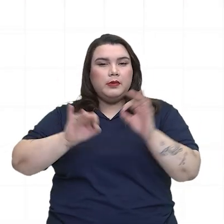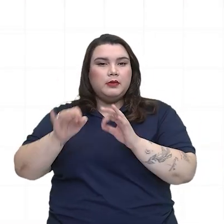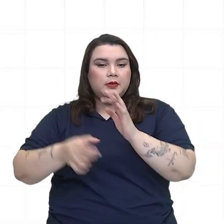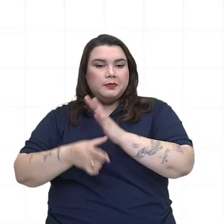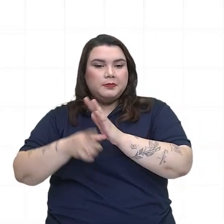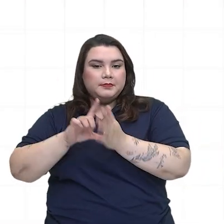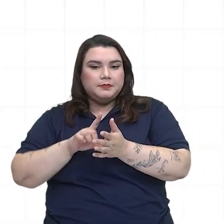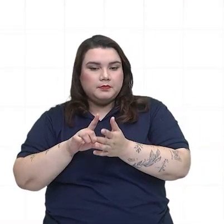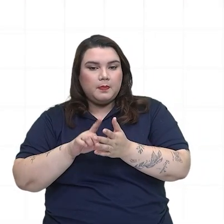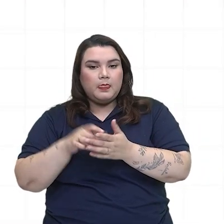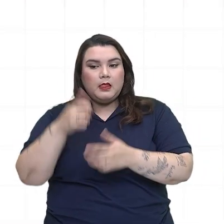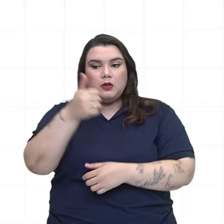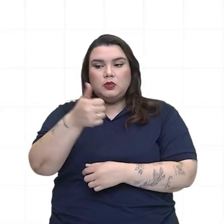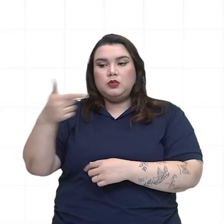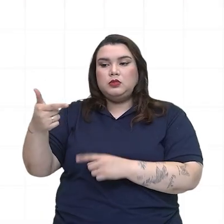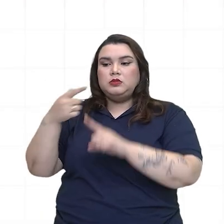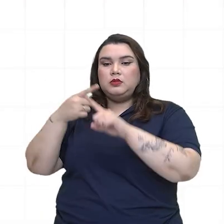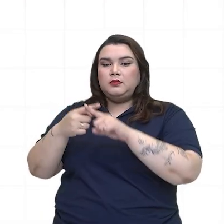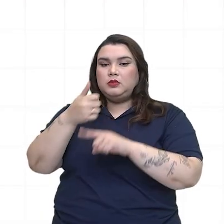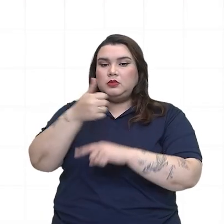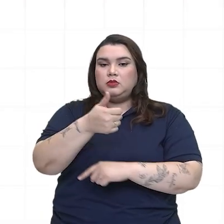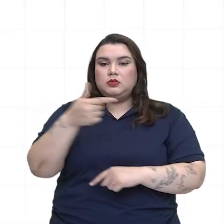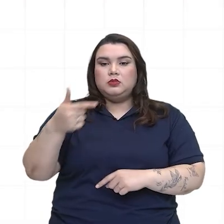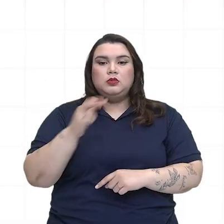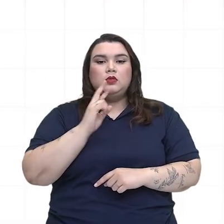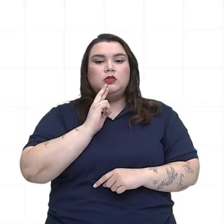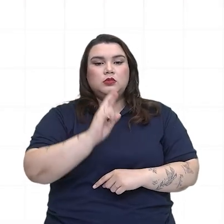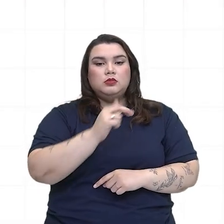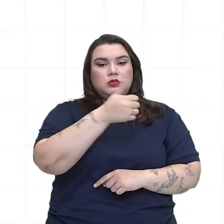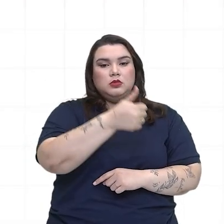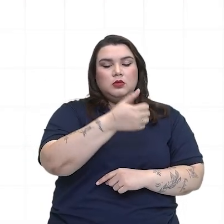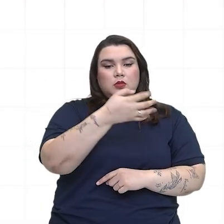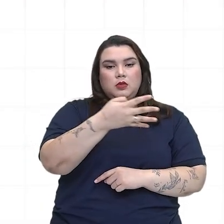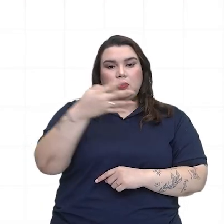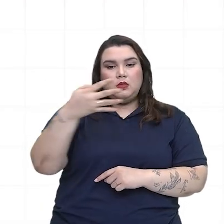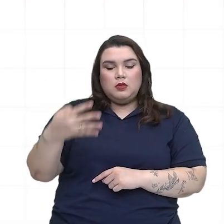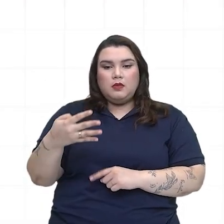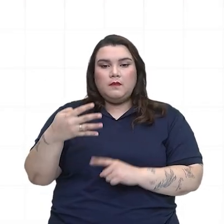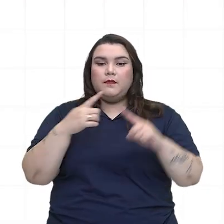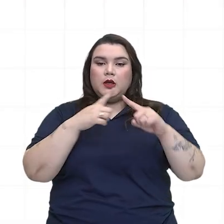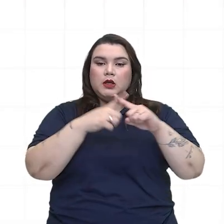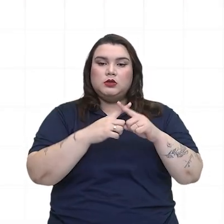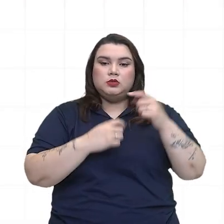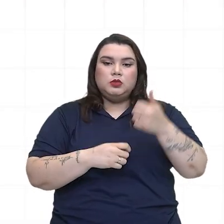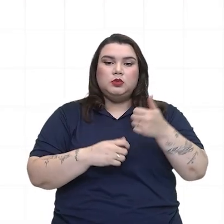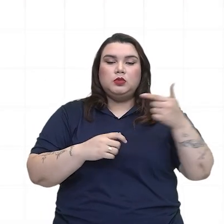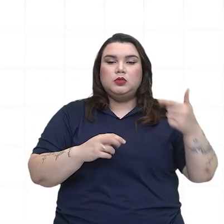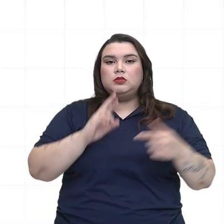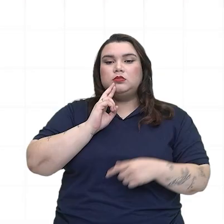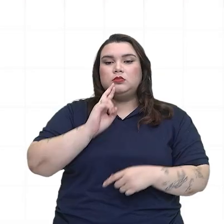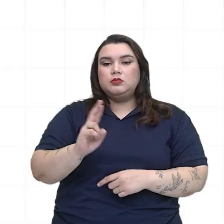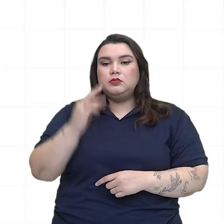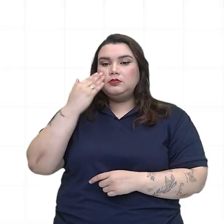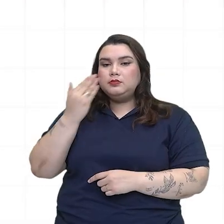Vamos multiplicar 12 por 12, que dá 144, e depois por 12 novamente, que vai dar